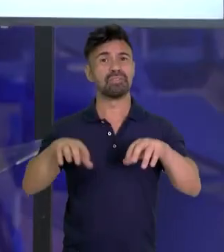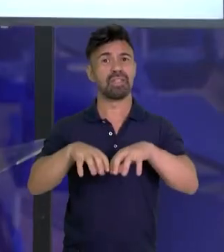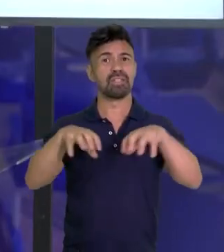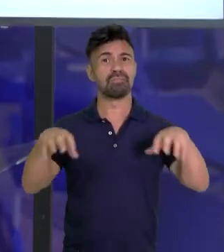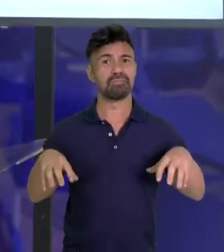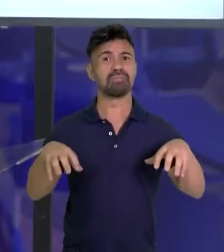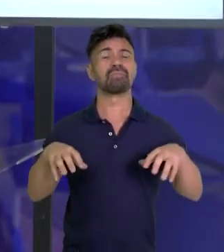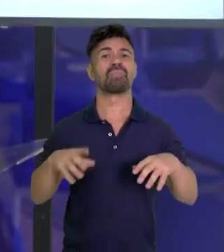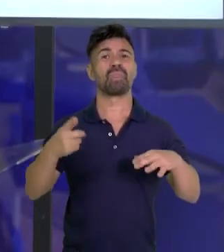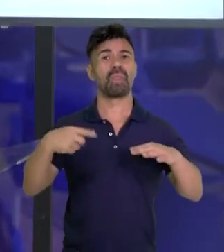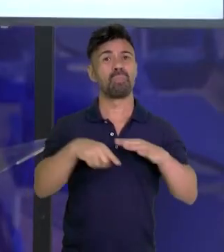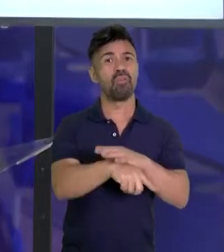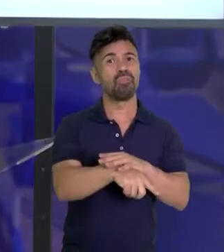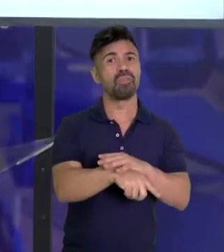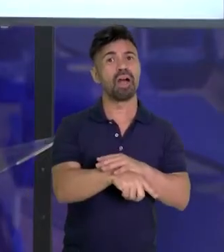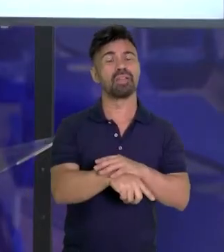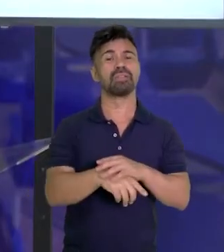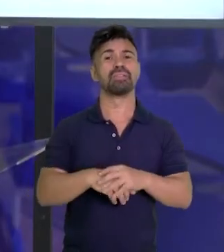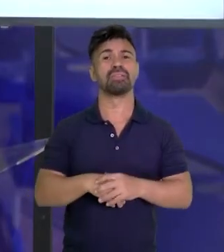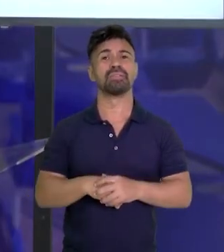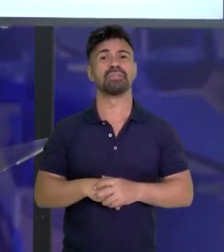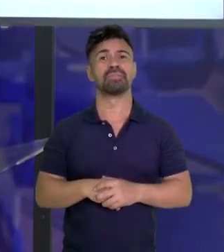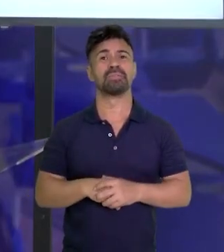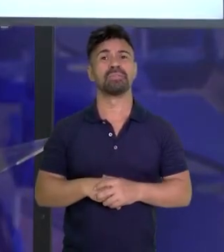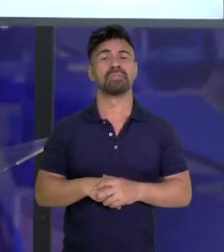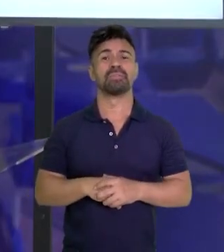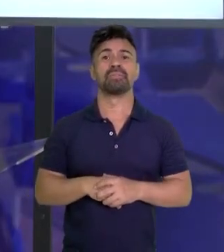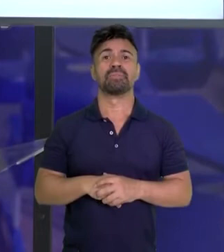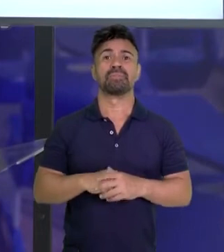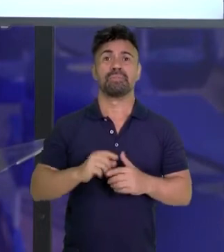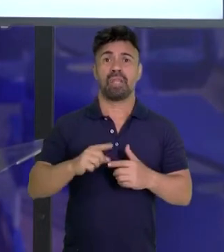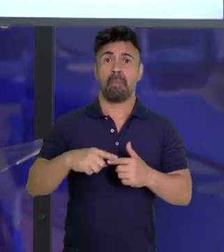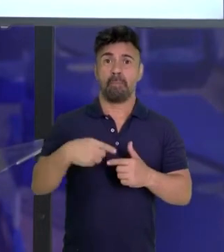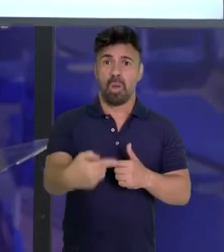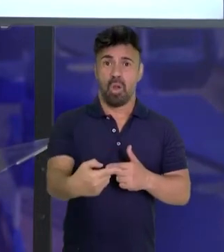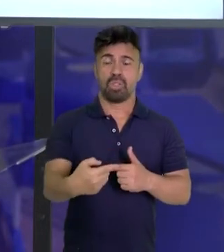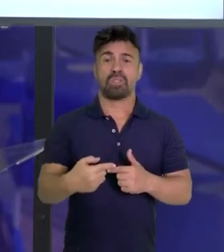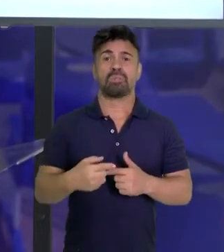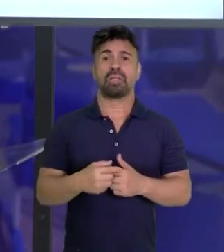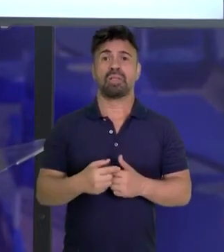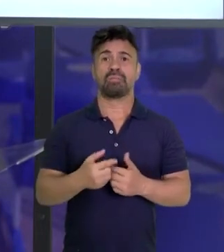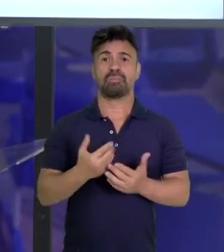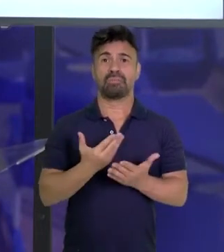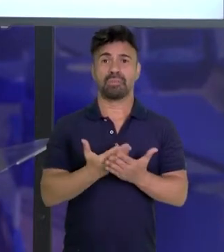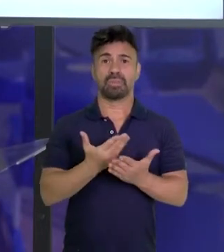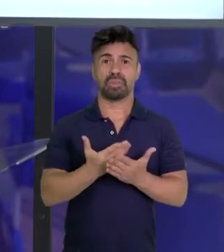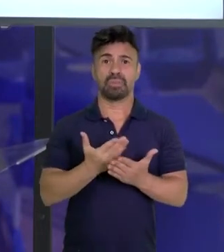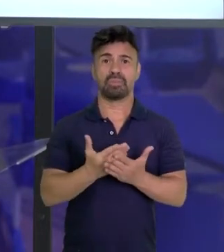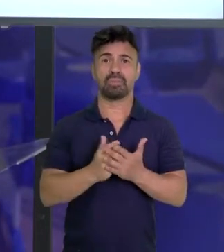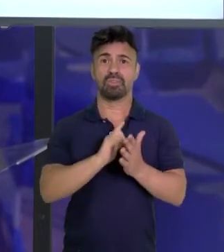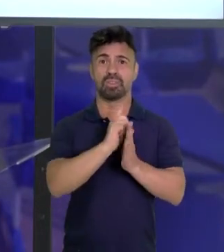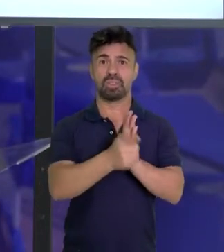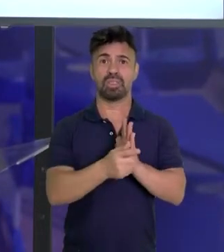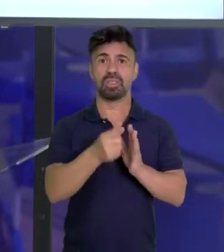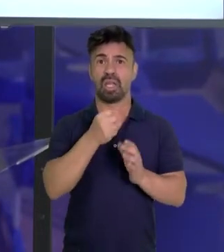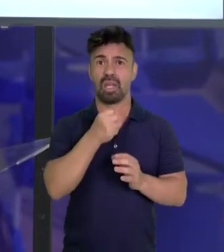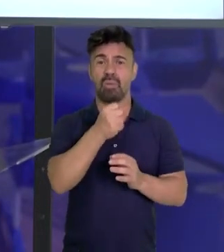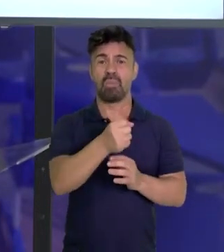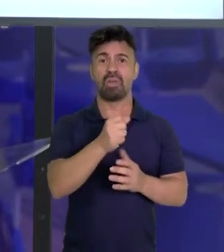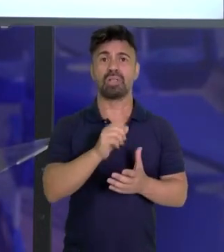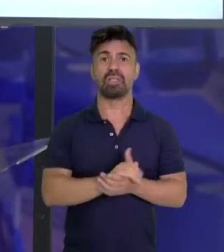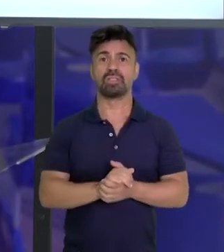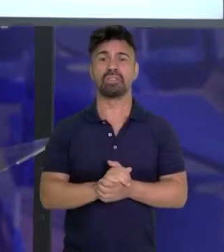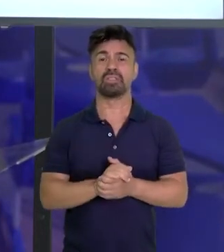a profundidade de uma, certo? Na próxima aula, na aula 2, portanto, sobre o gênero reportagem, a gente vai ler